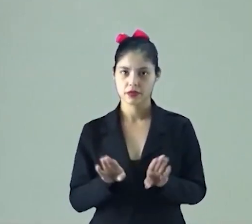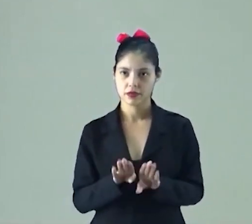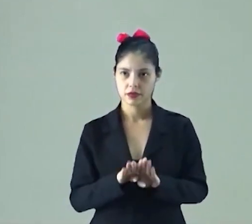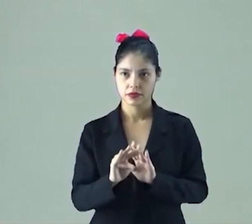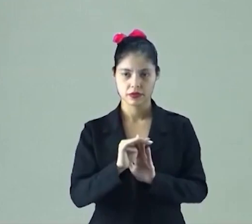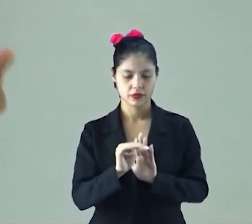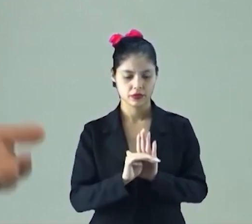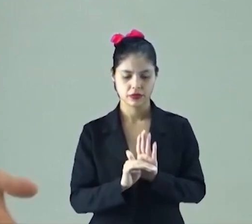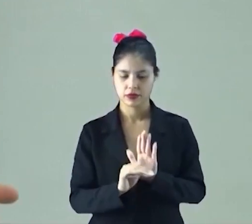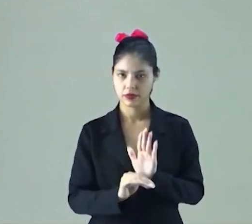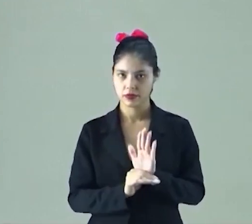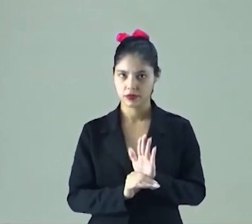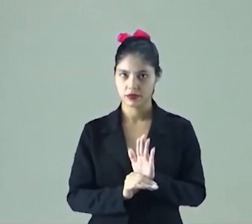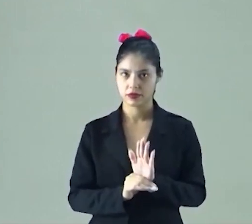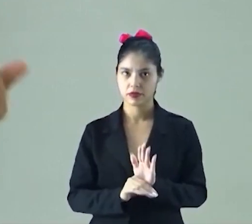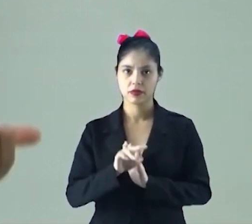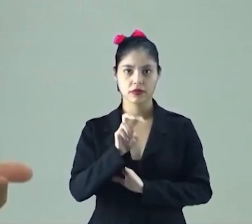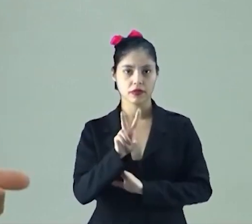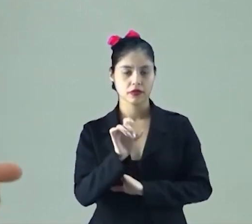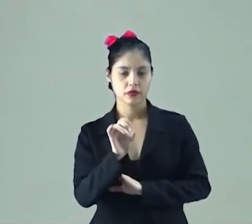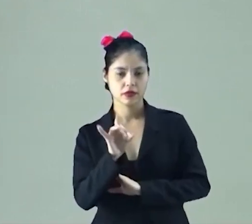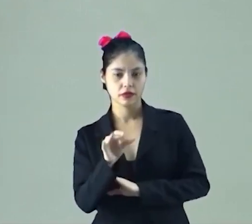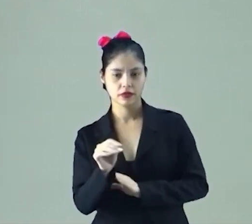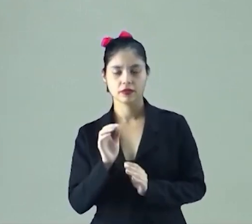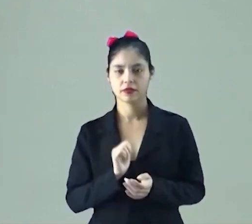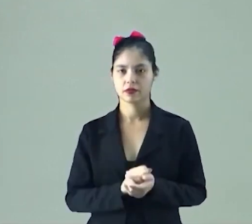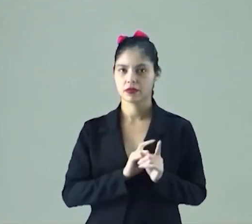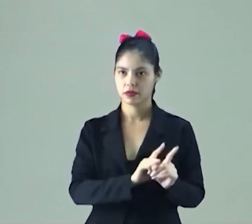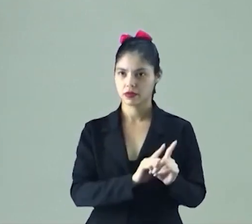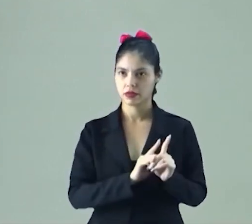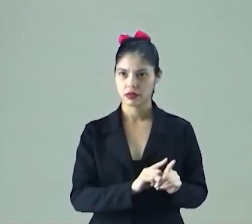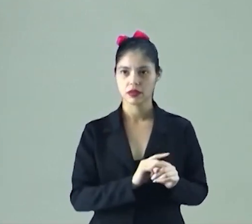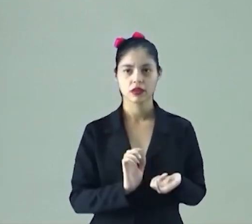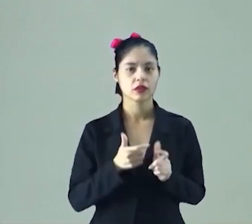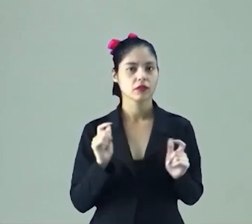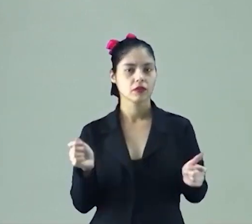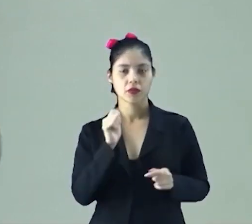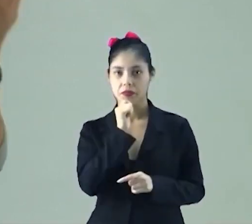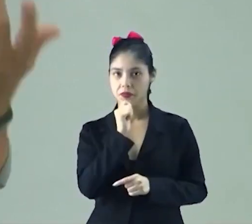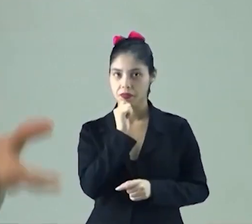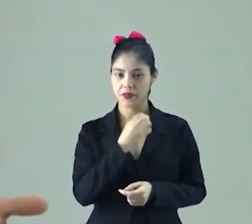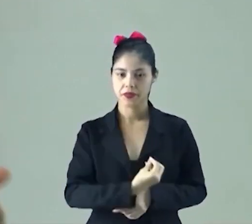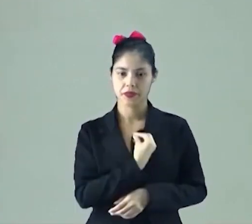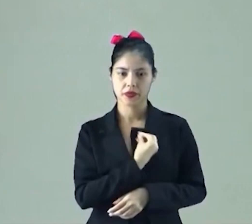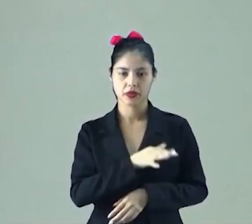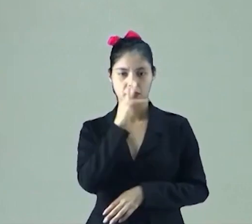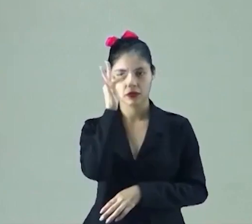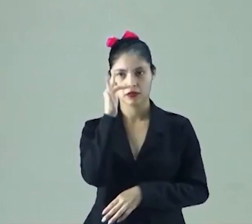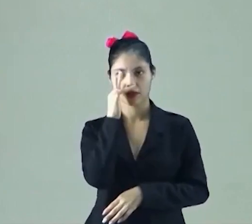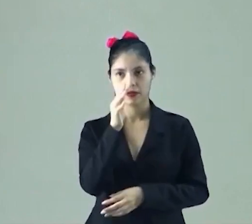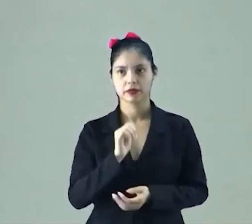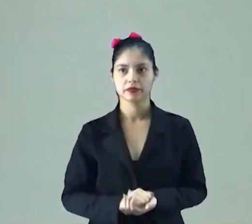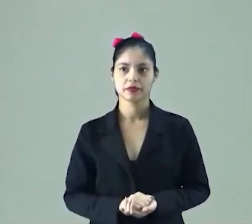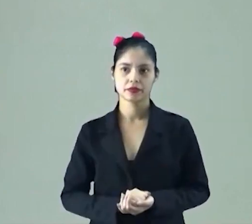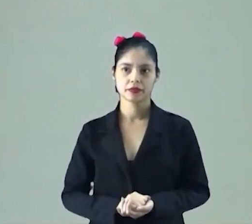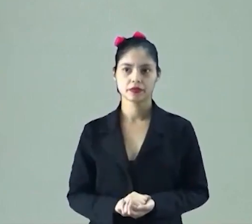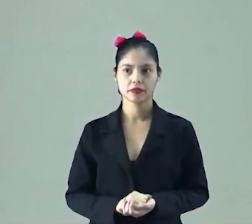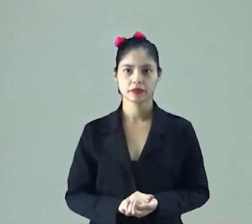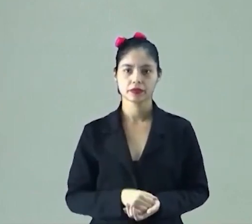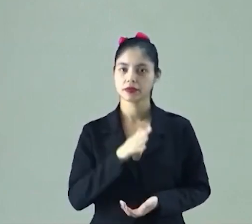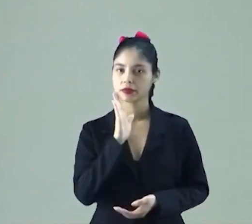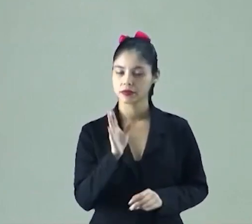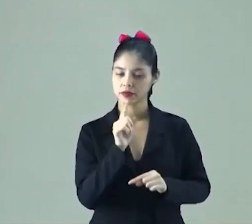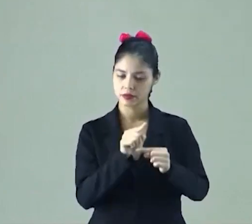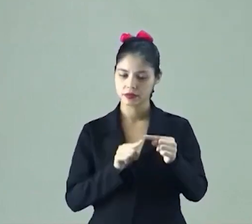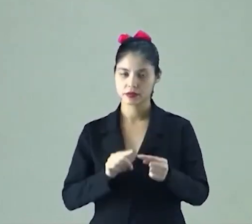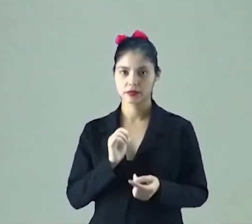também, né, vasos condutores, algumas, né, a maioria tem vasos condutores, a presença de flor, né, então a divisão